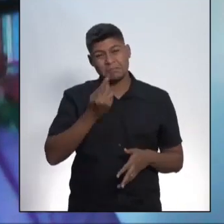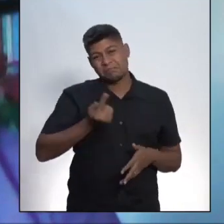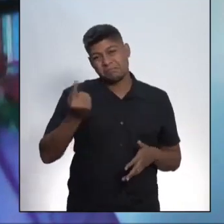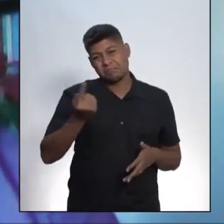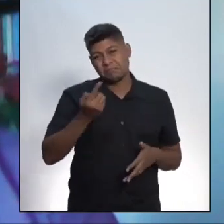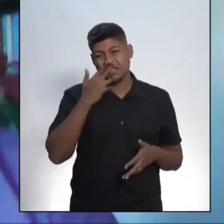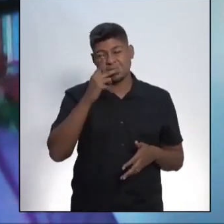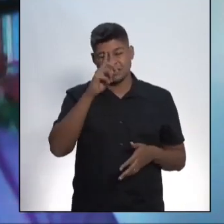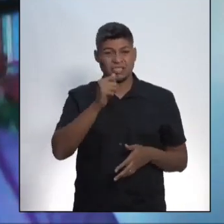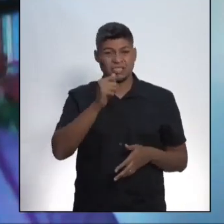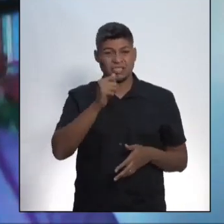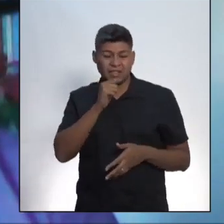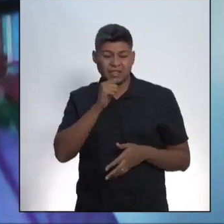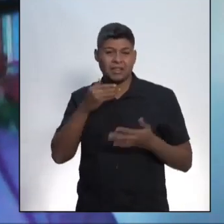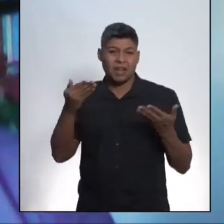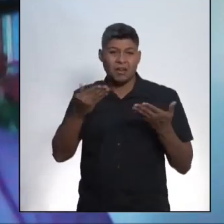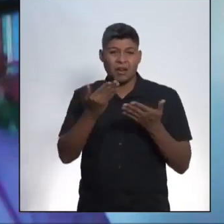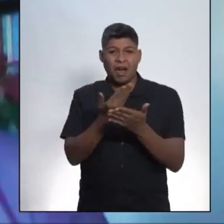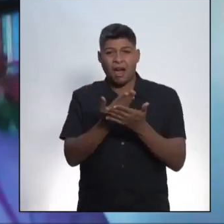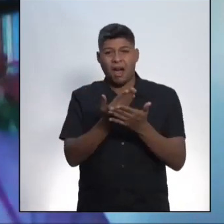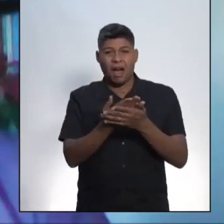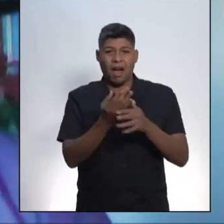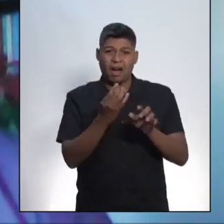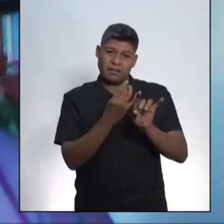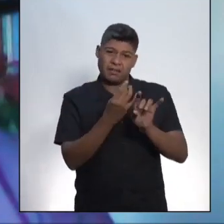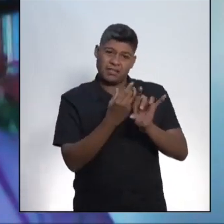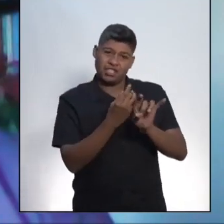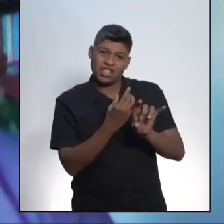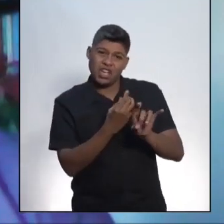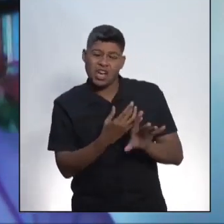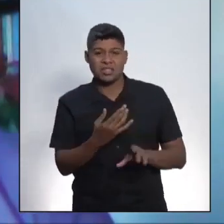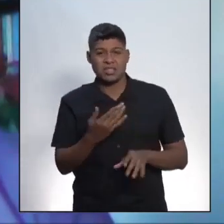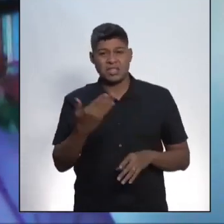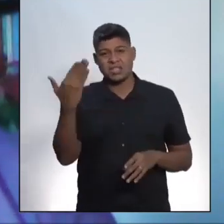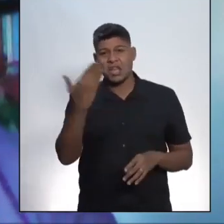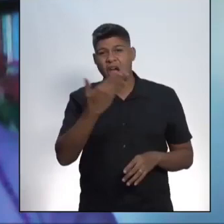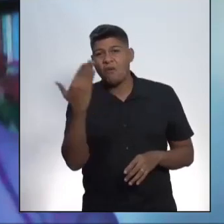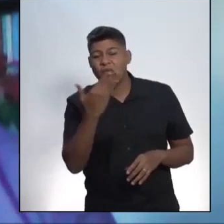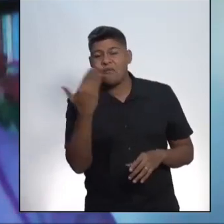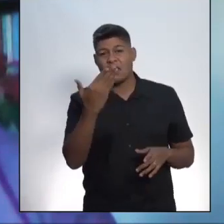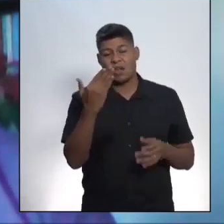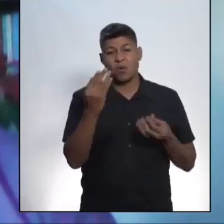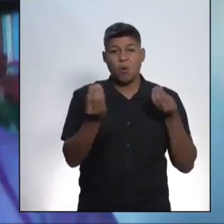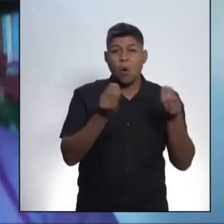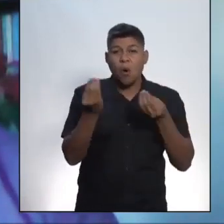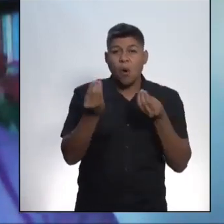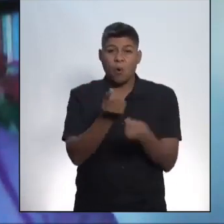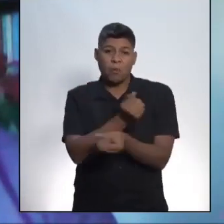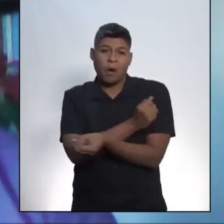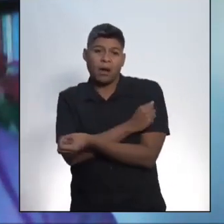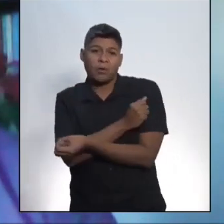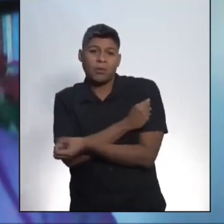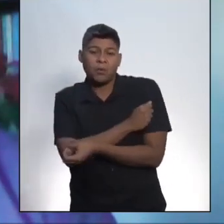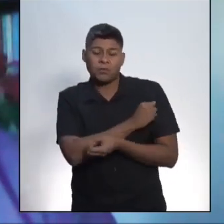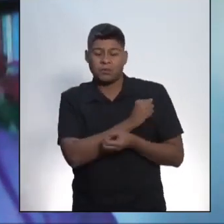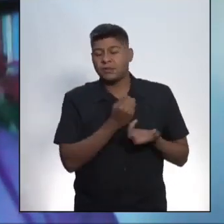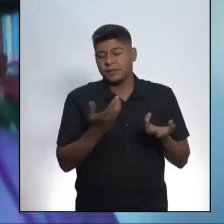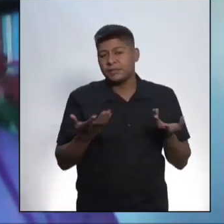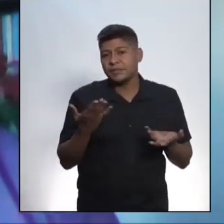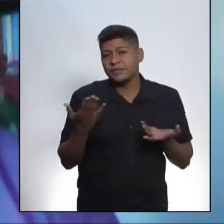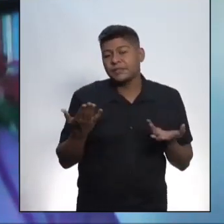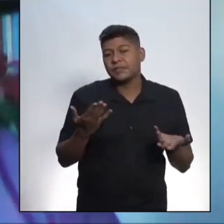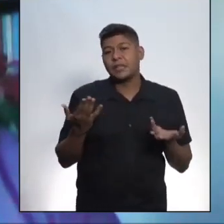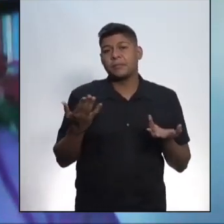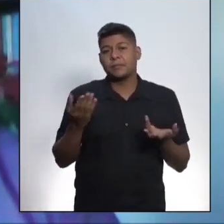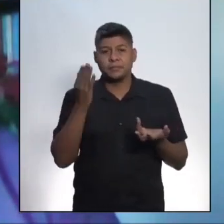coisa estranha, né? Agora eu vou dar aula remotamente, eu não vou ver mais as reações do meu aluno do outro lado,